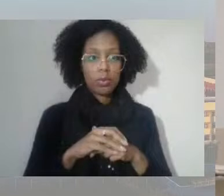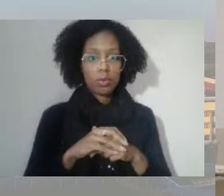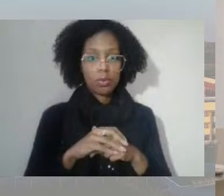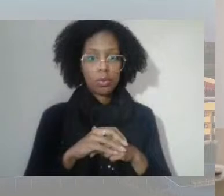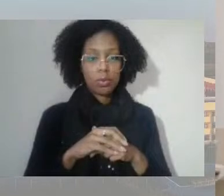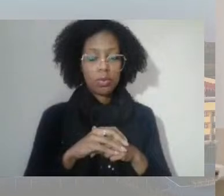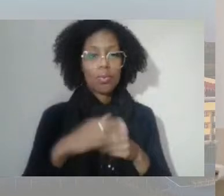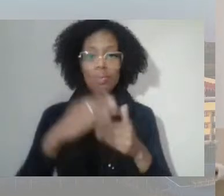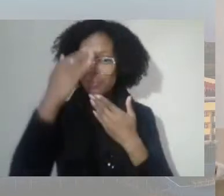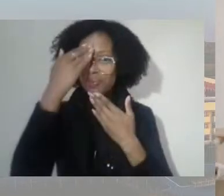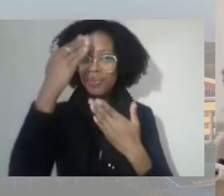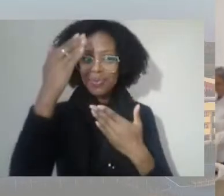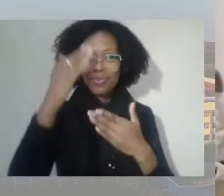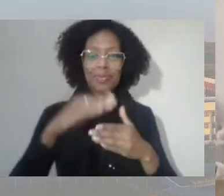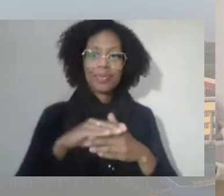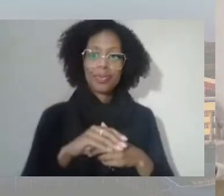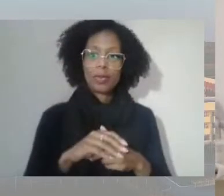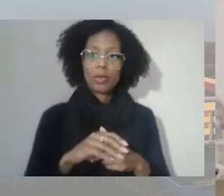Obrigado.